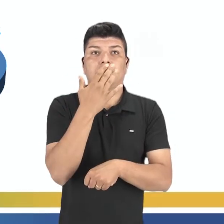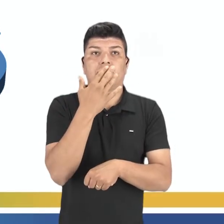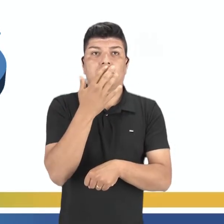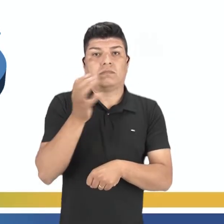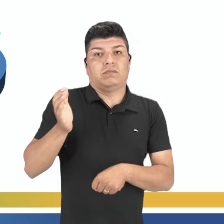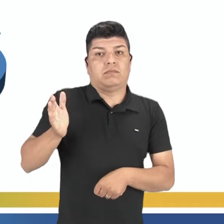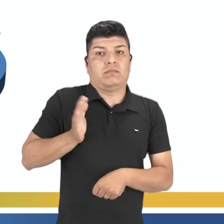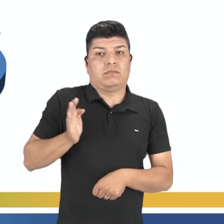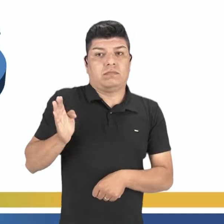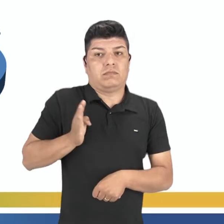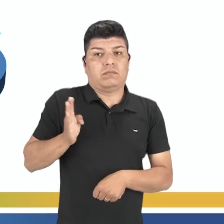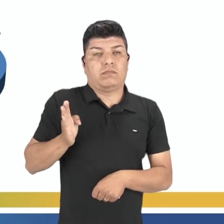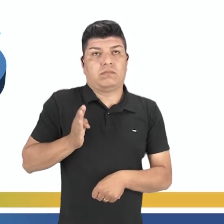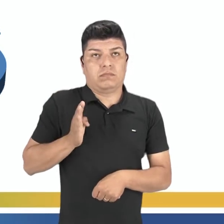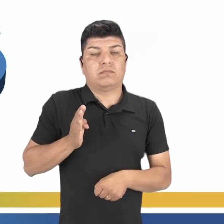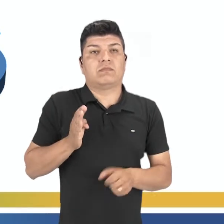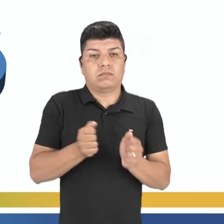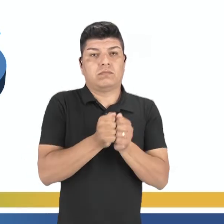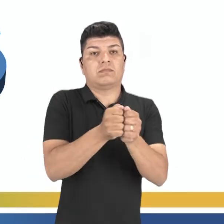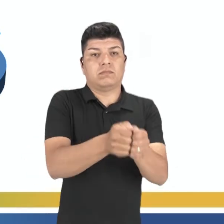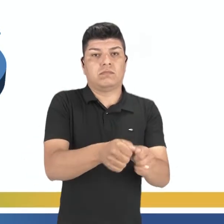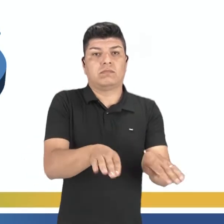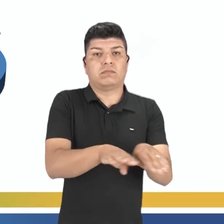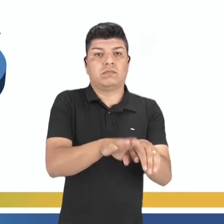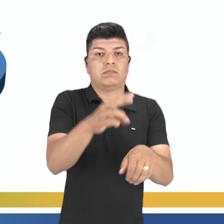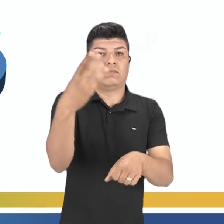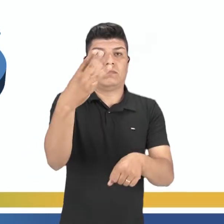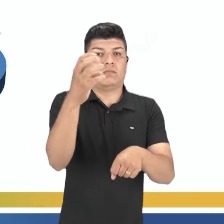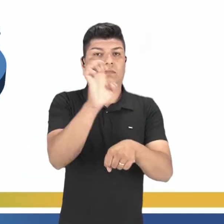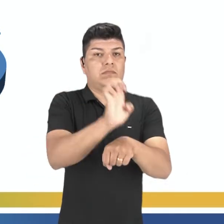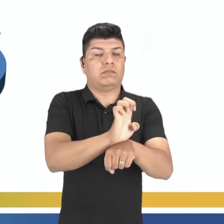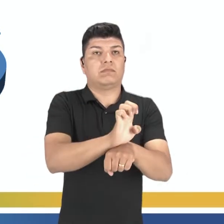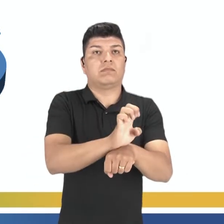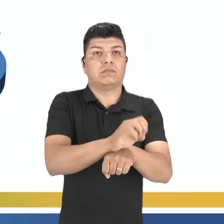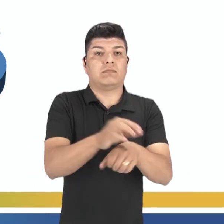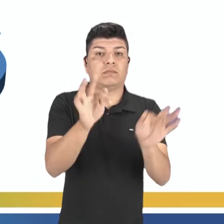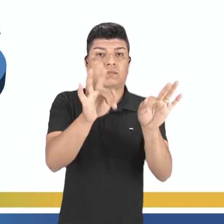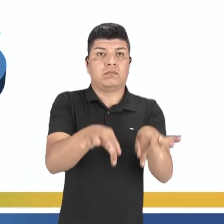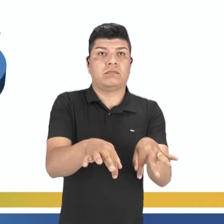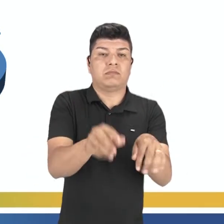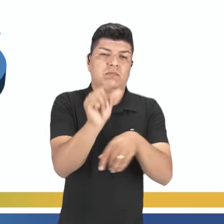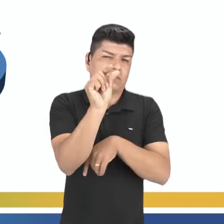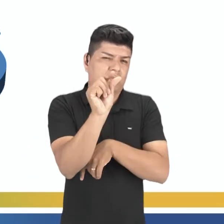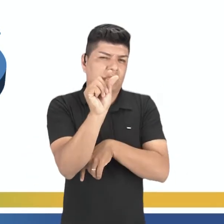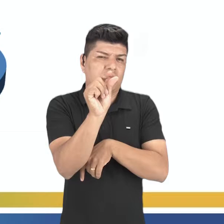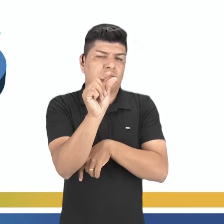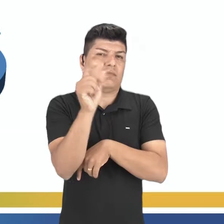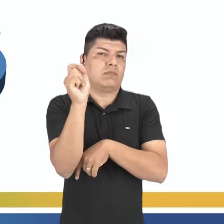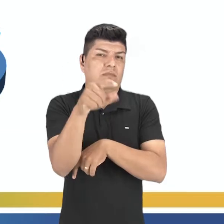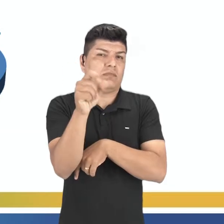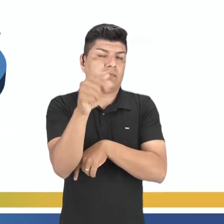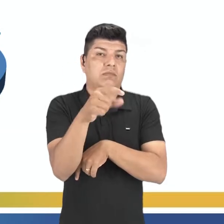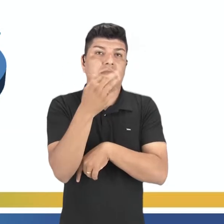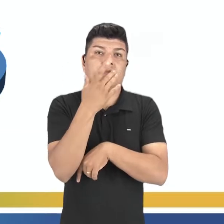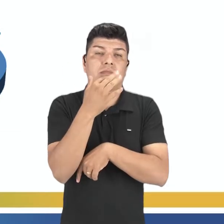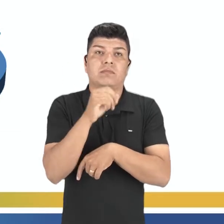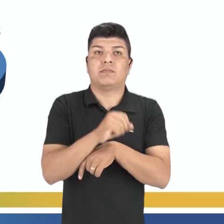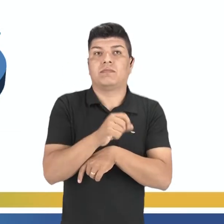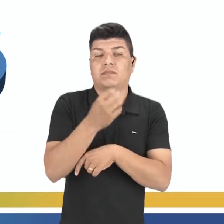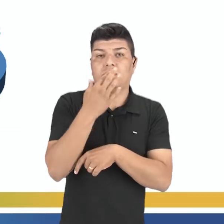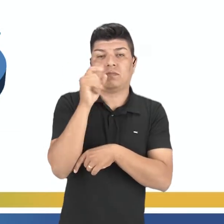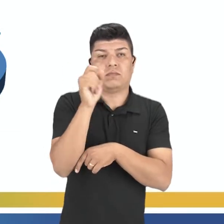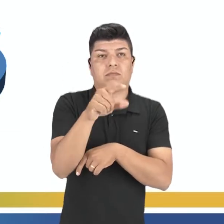à burguesia, que faz parte também do terceiro estado. E a última, que é a menor partezinha desse gráfico, que está em